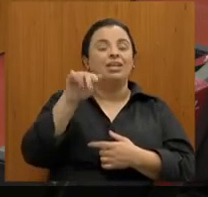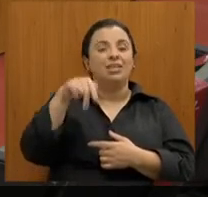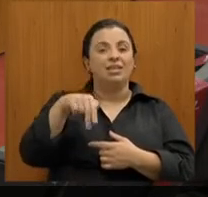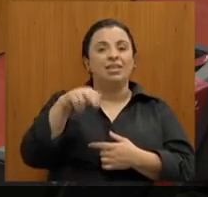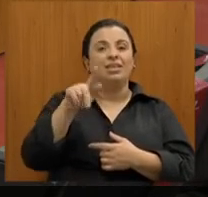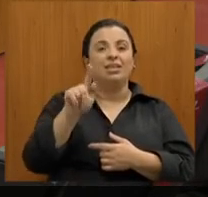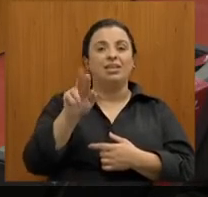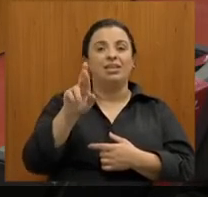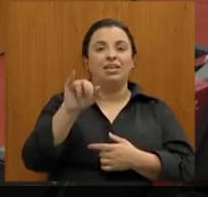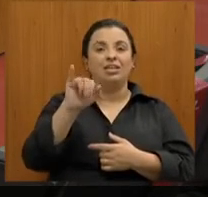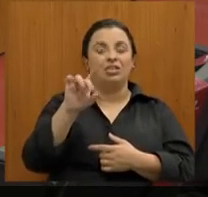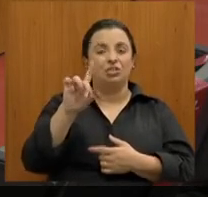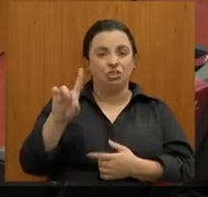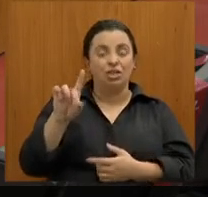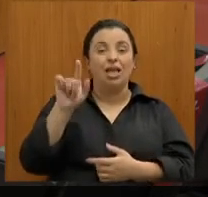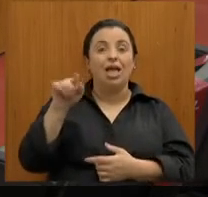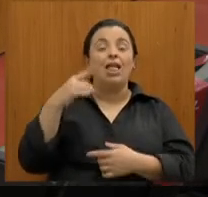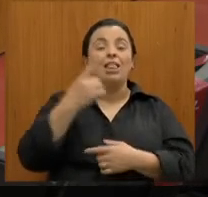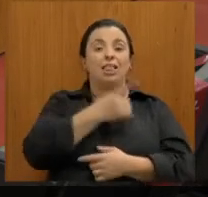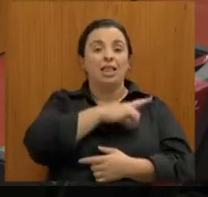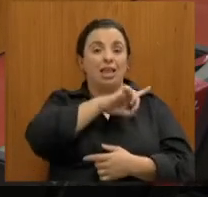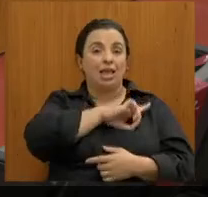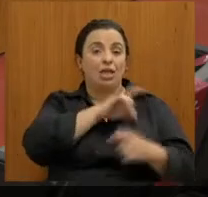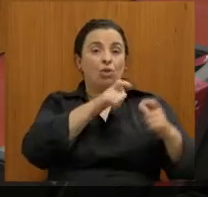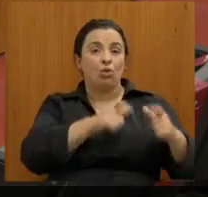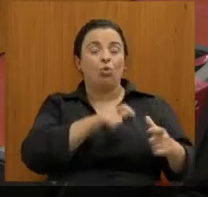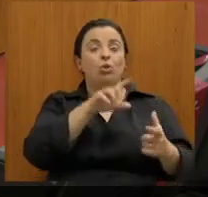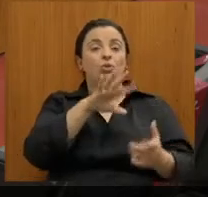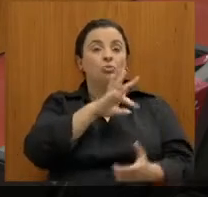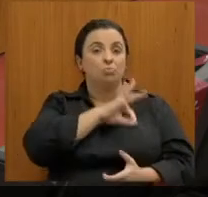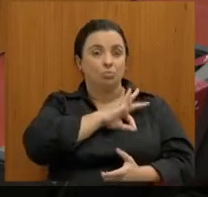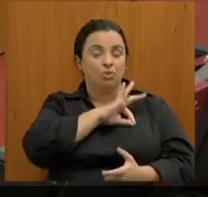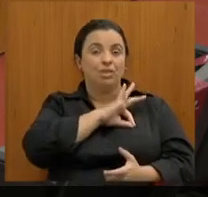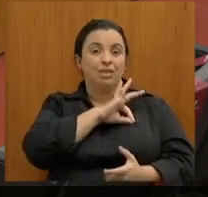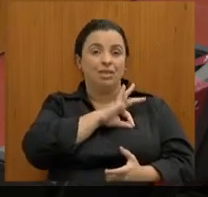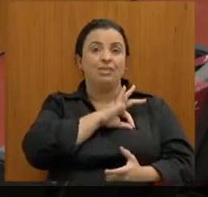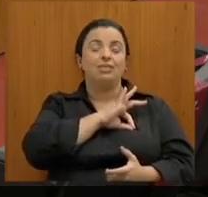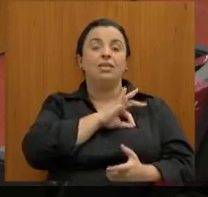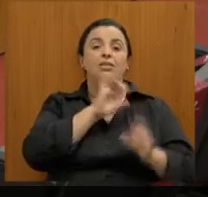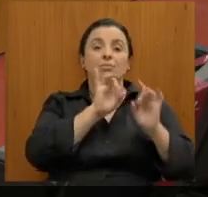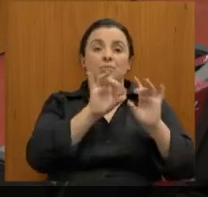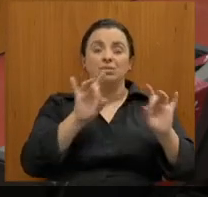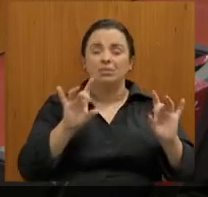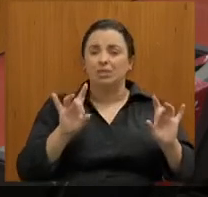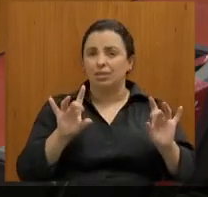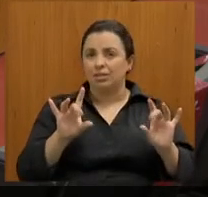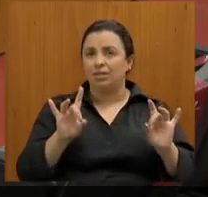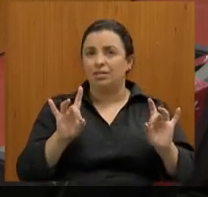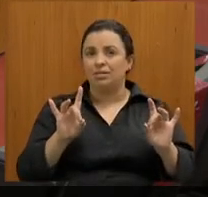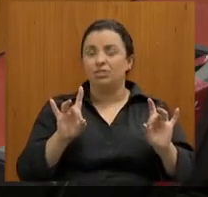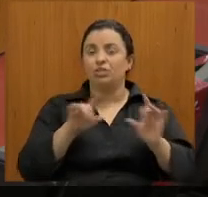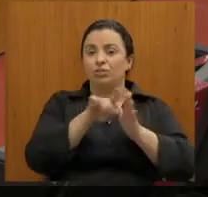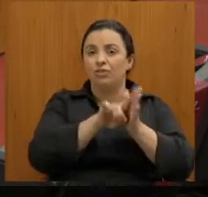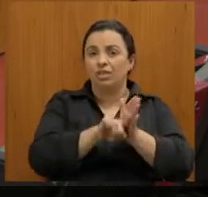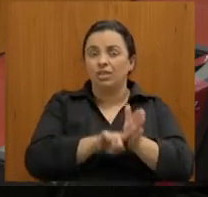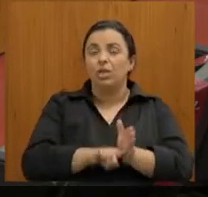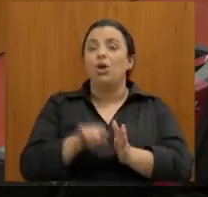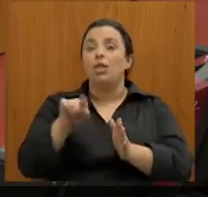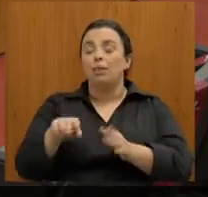do núcleo especializado de investigação de crimes de feminicídio e da delegacia especializada de homicídios